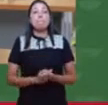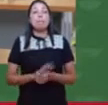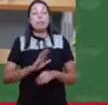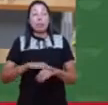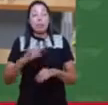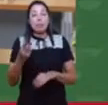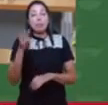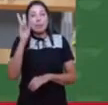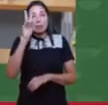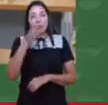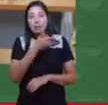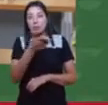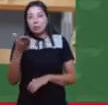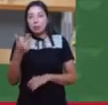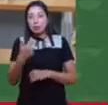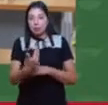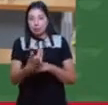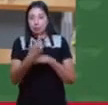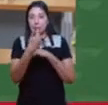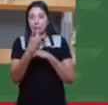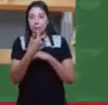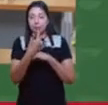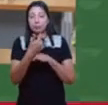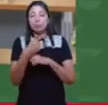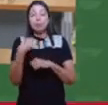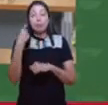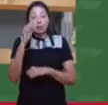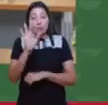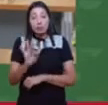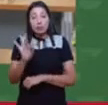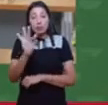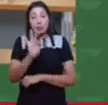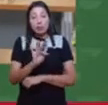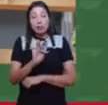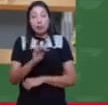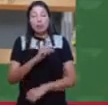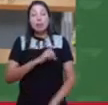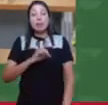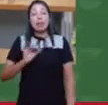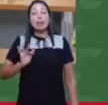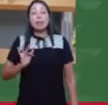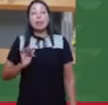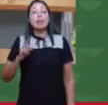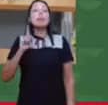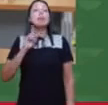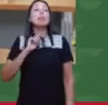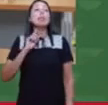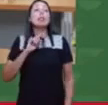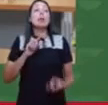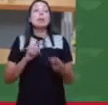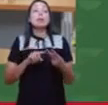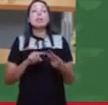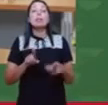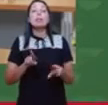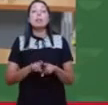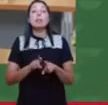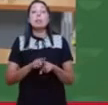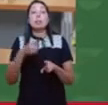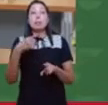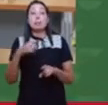uma vez lembrando a todos que estão nos assistindo, deputado federal pelo estado de Minas Gerais e também